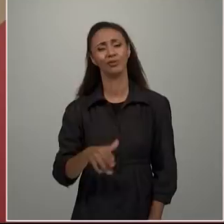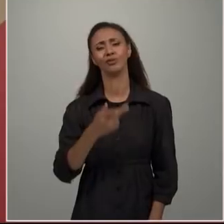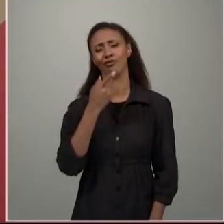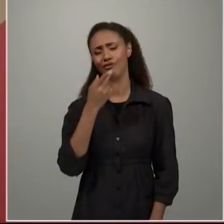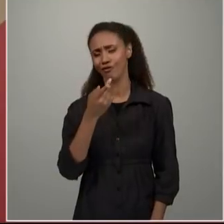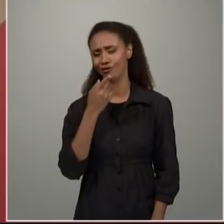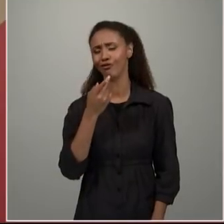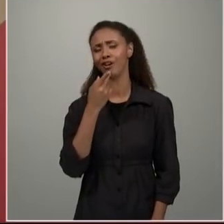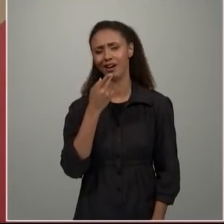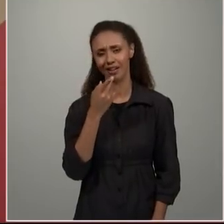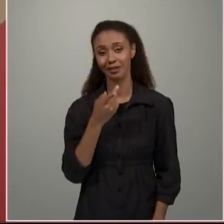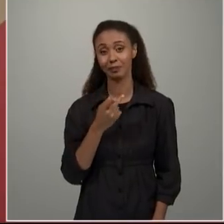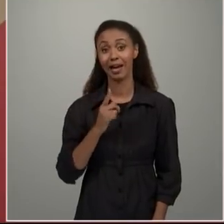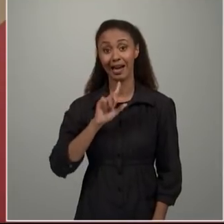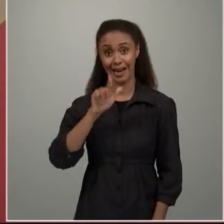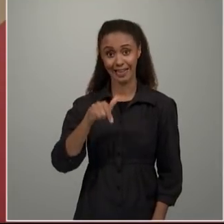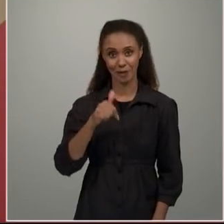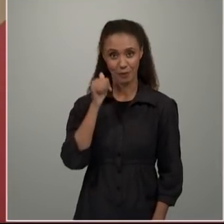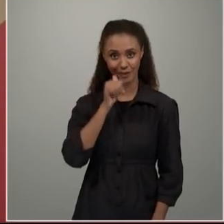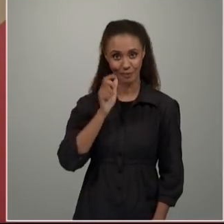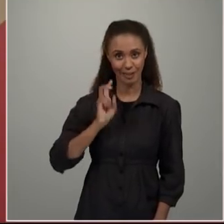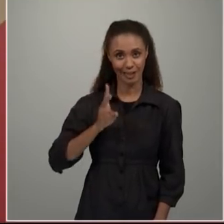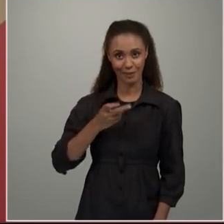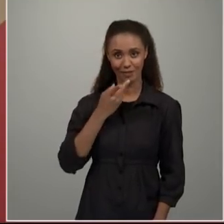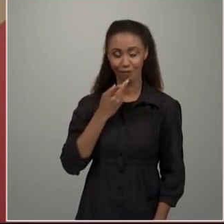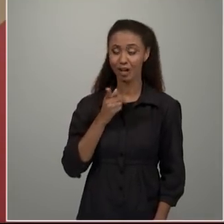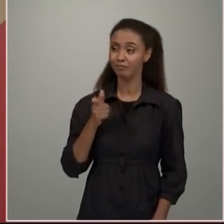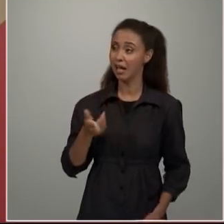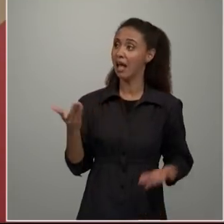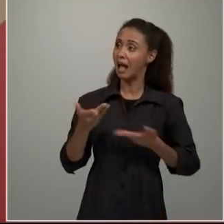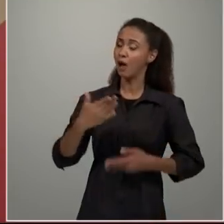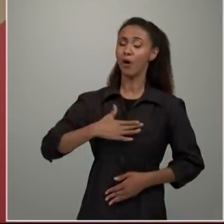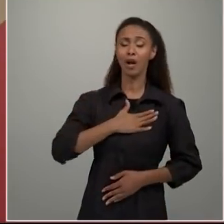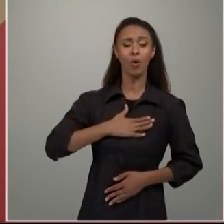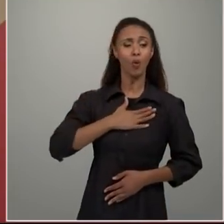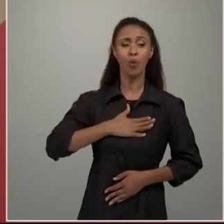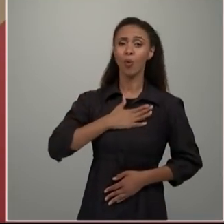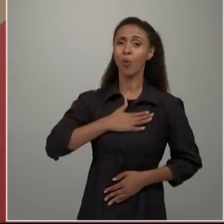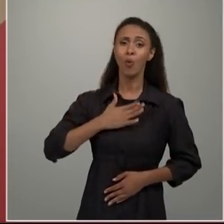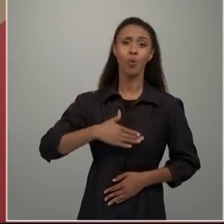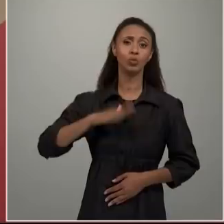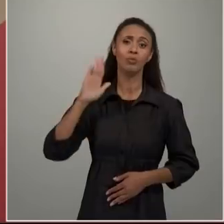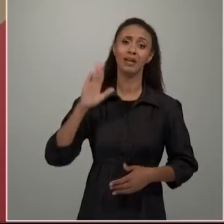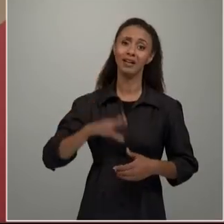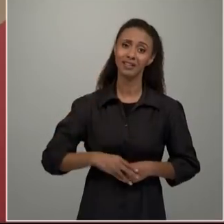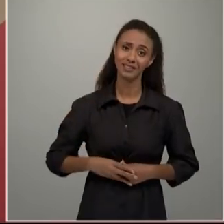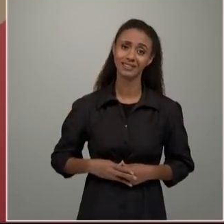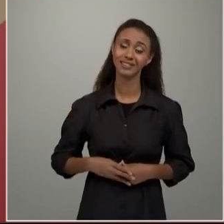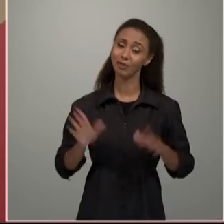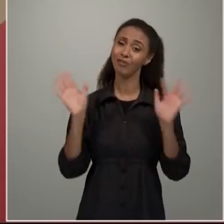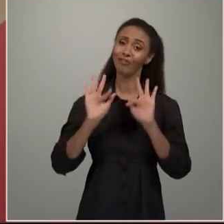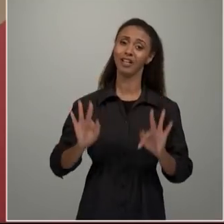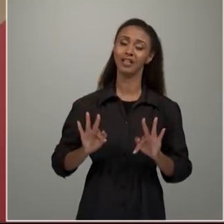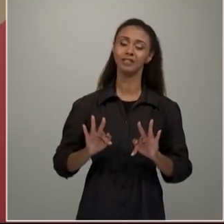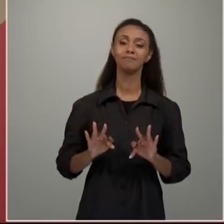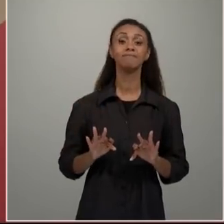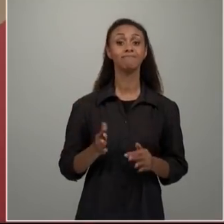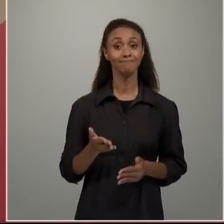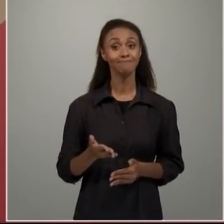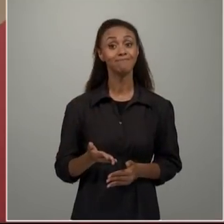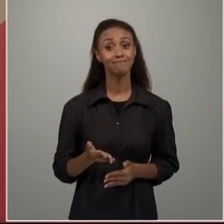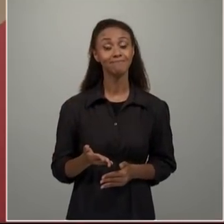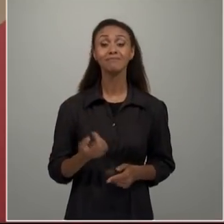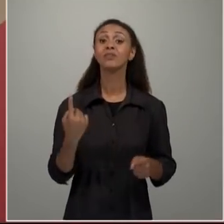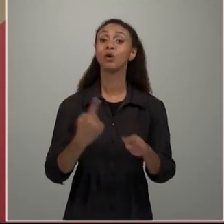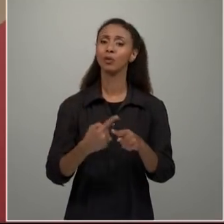e aí ela coloca aqui ó e é a que estou mais gostando obrigada a gente fica feliz porque a gente sabe que em inglês